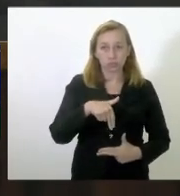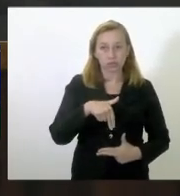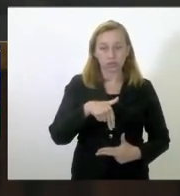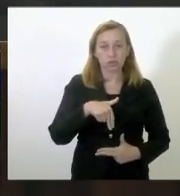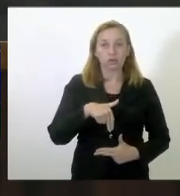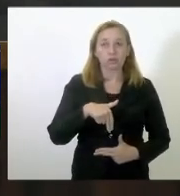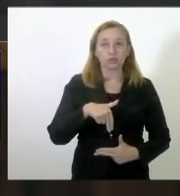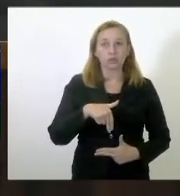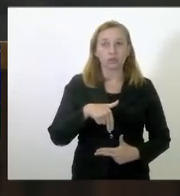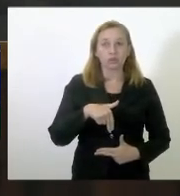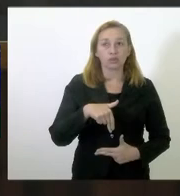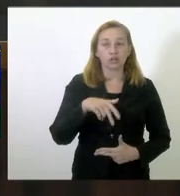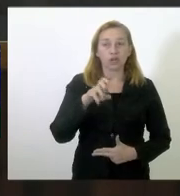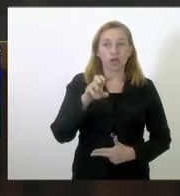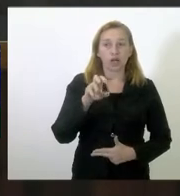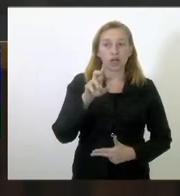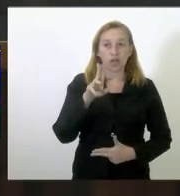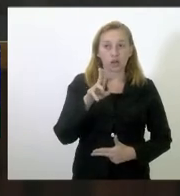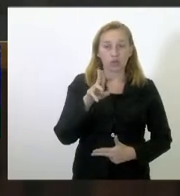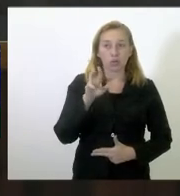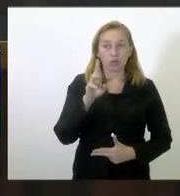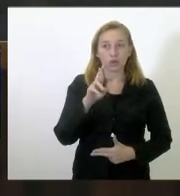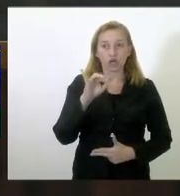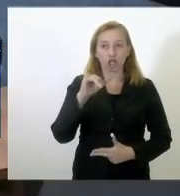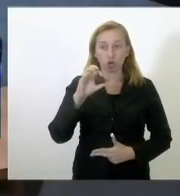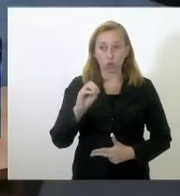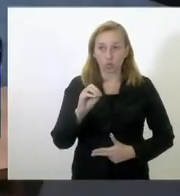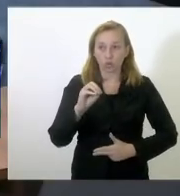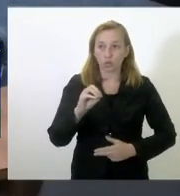o nobre deputado Eurico Júnior.